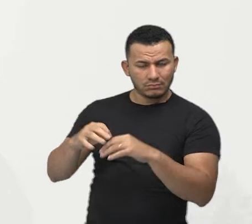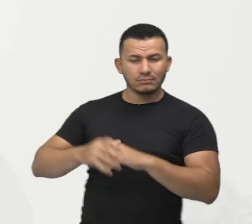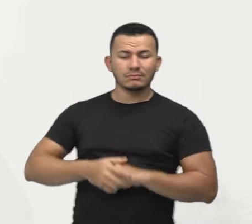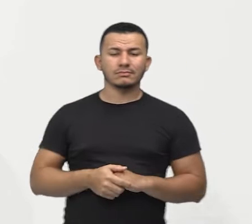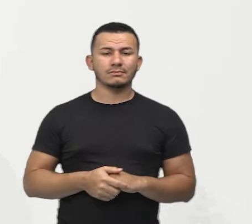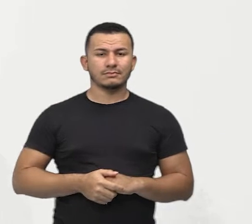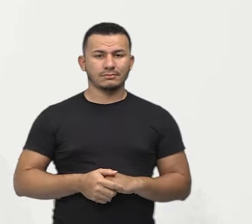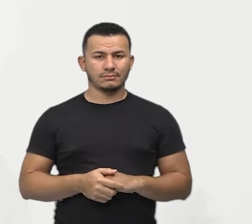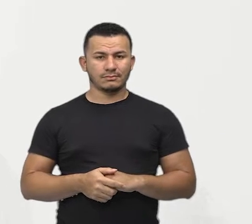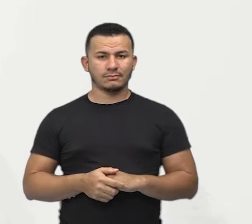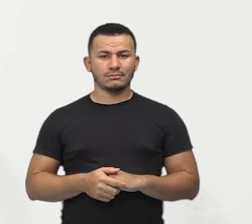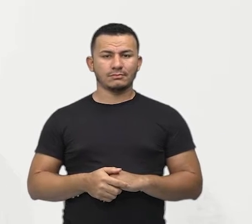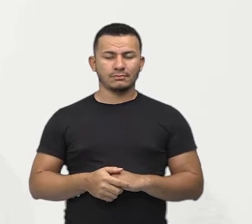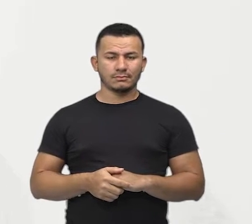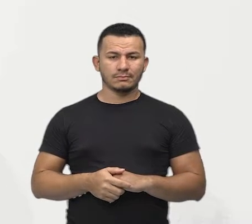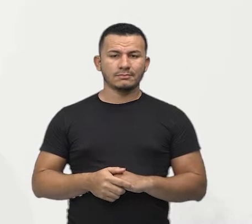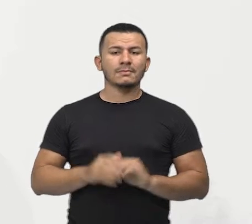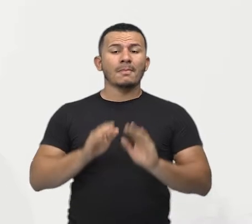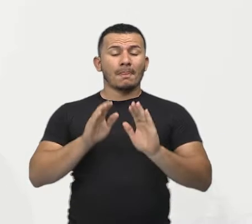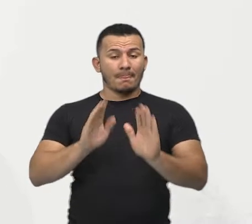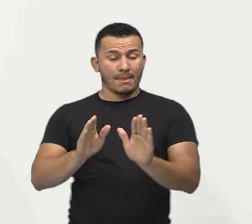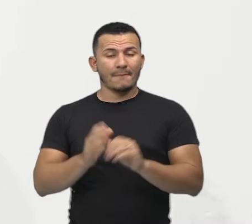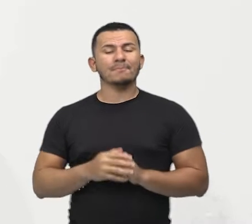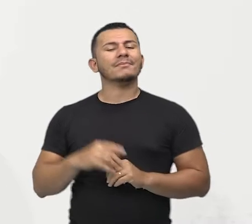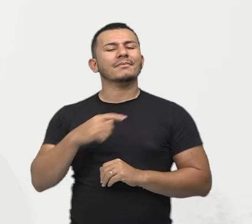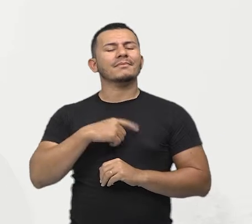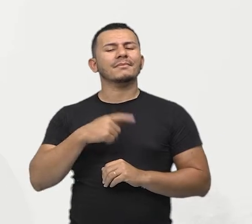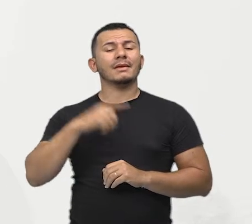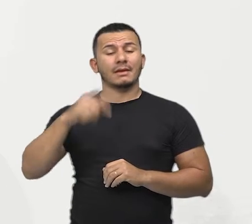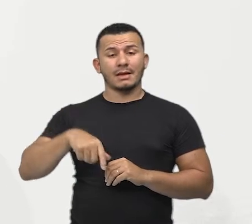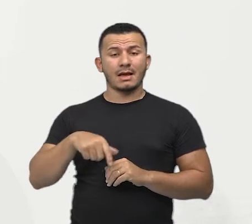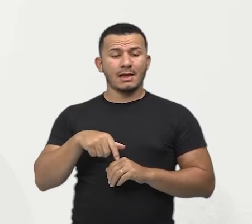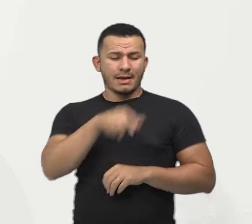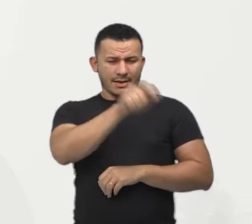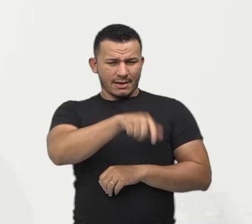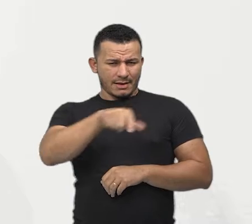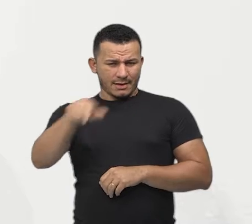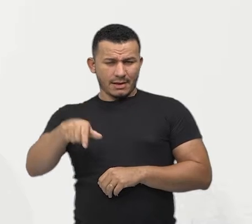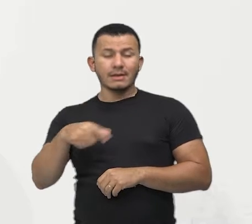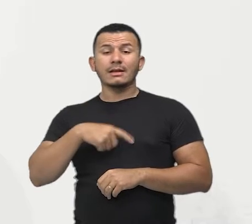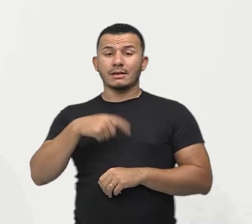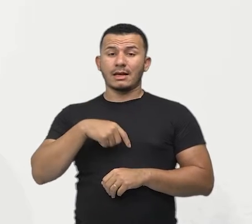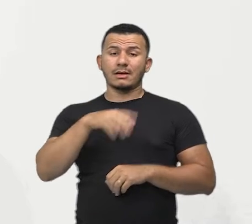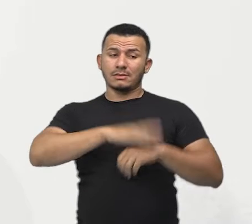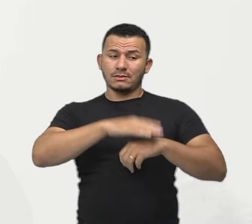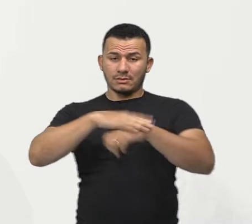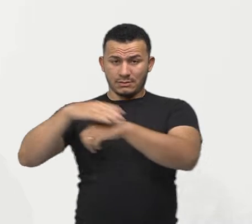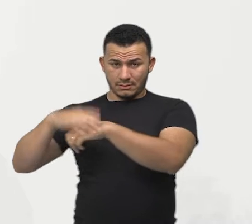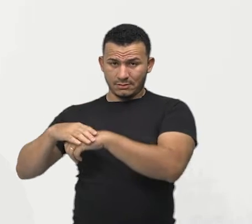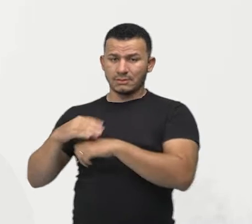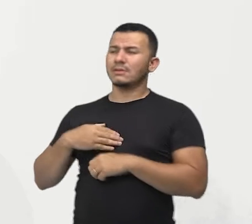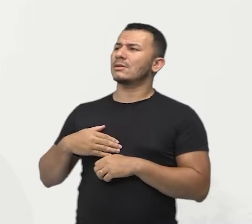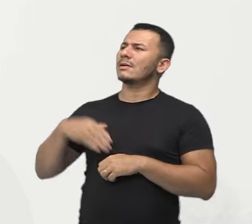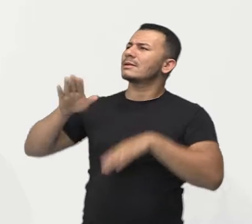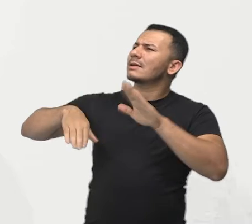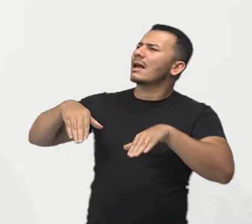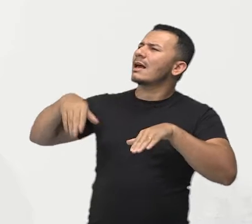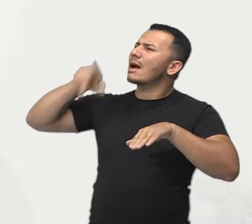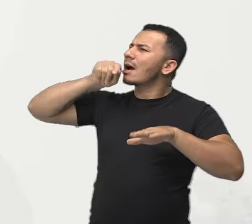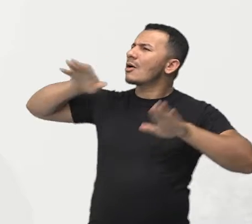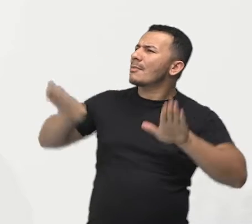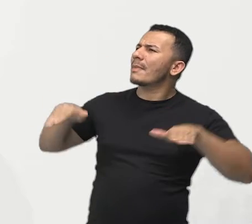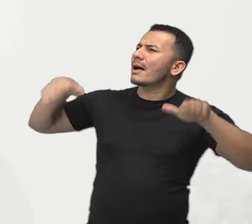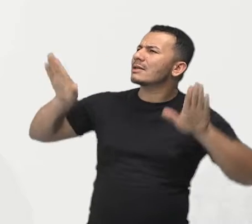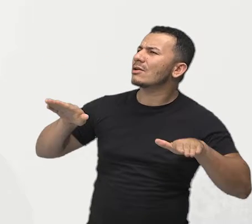acima deles, certo? E o enunciado verbal, nós temos aí as falas deles. É um pássaro? É